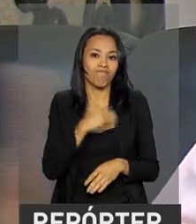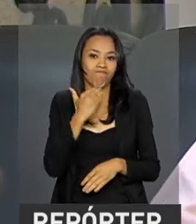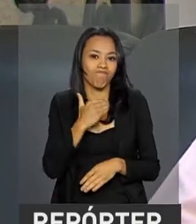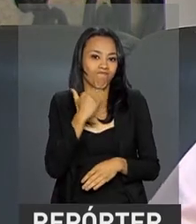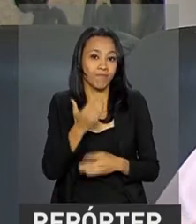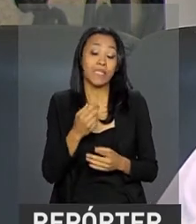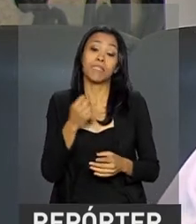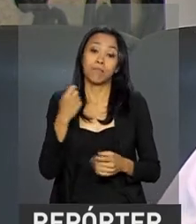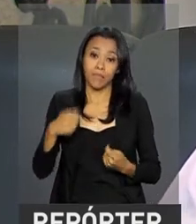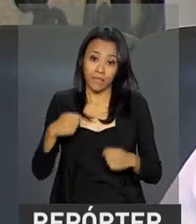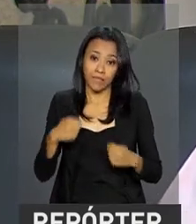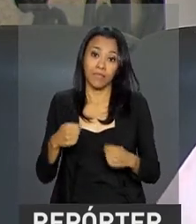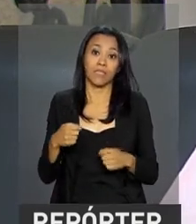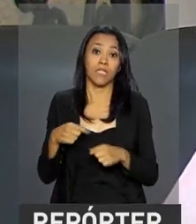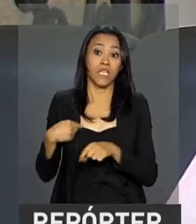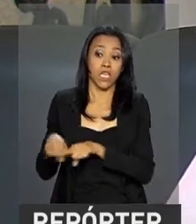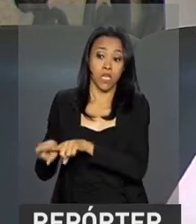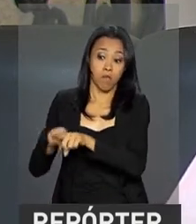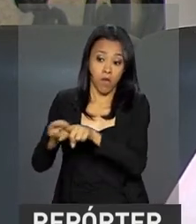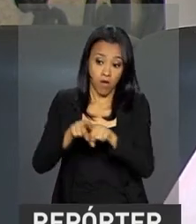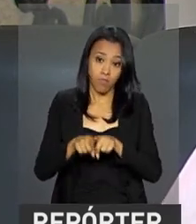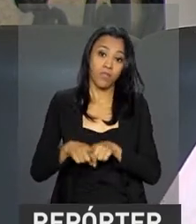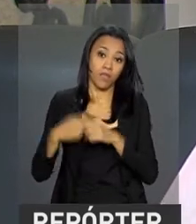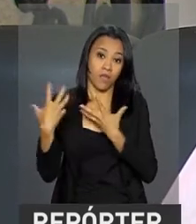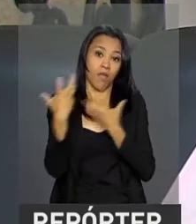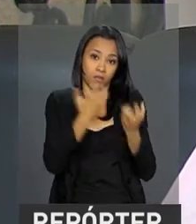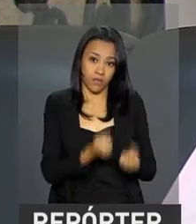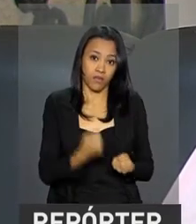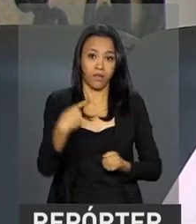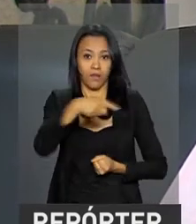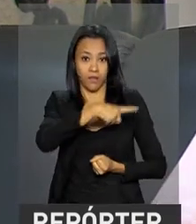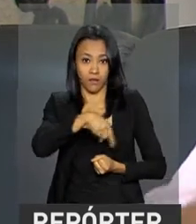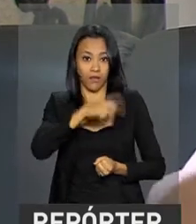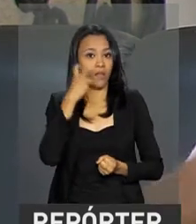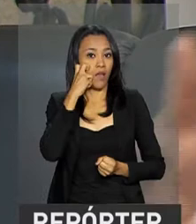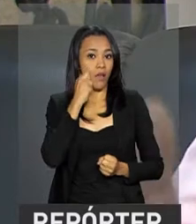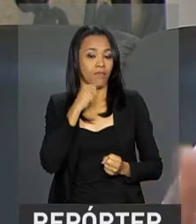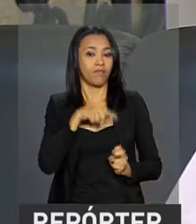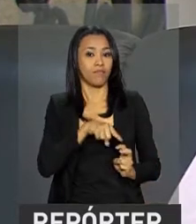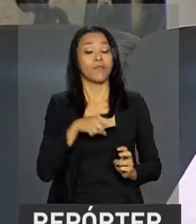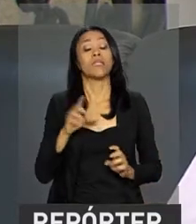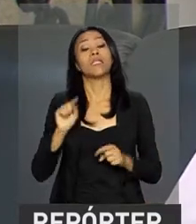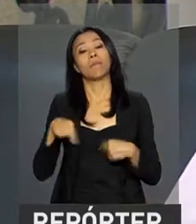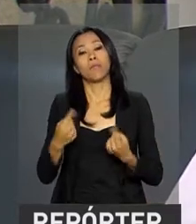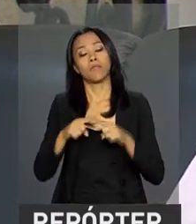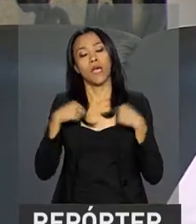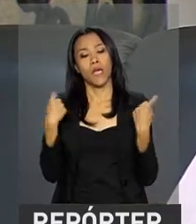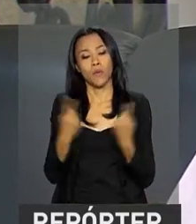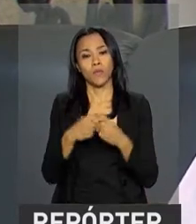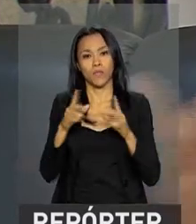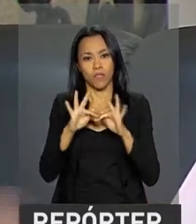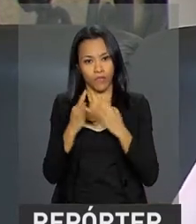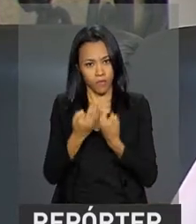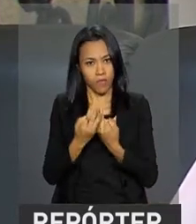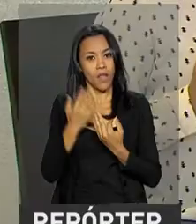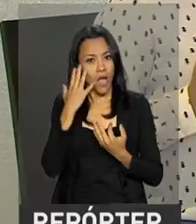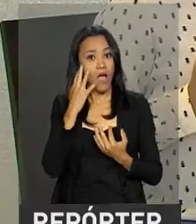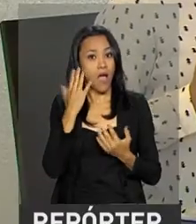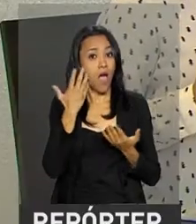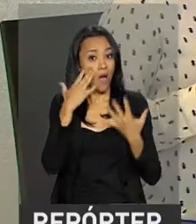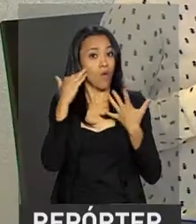se não tiver irmãos que adotem também na reunião de família todos optando por adotar as